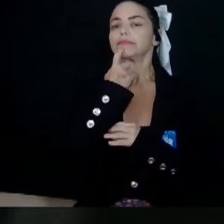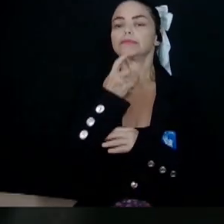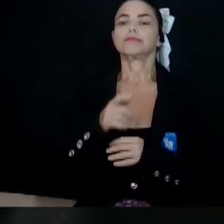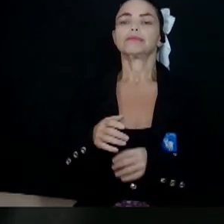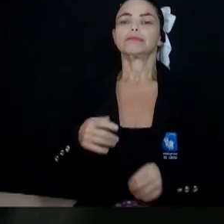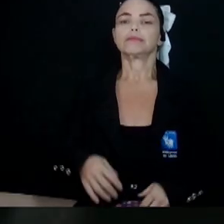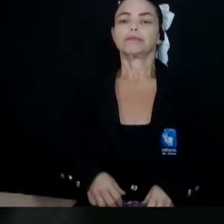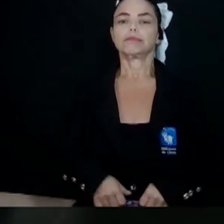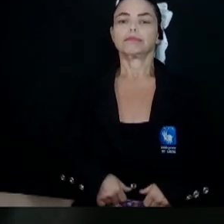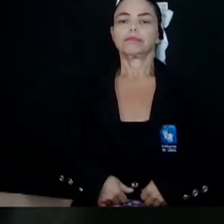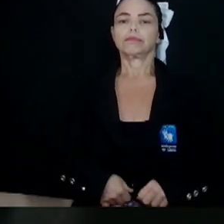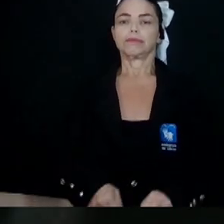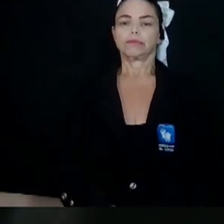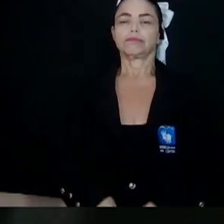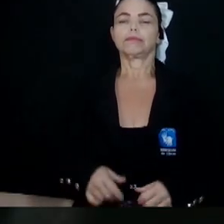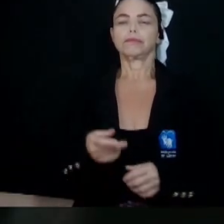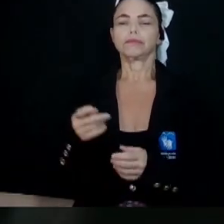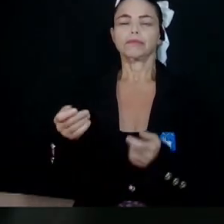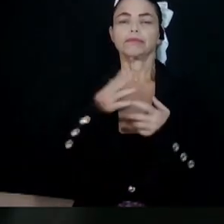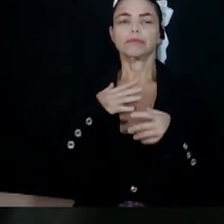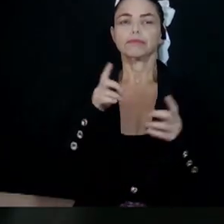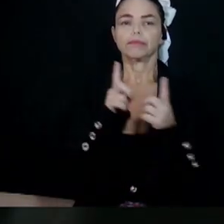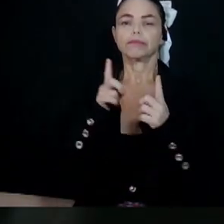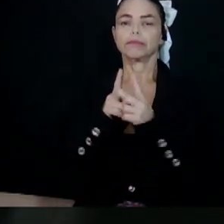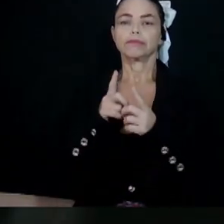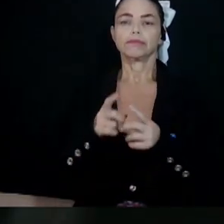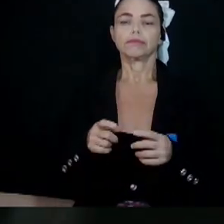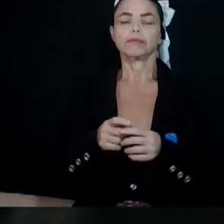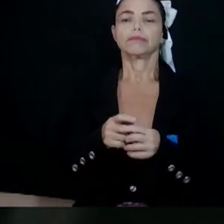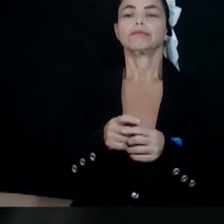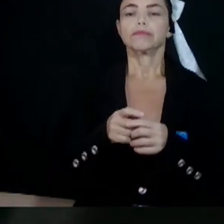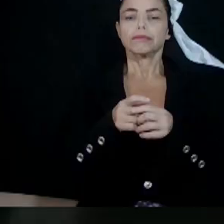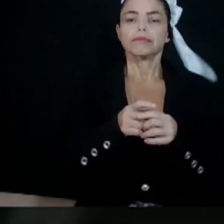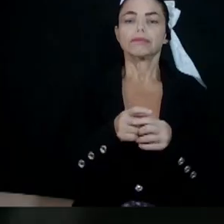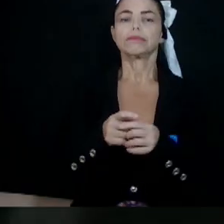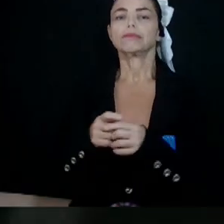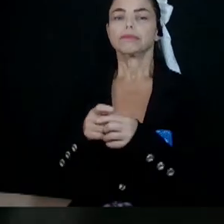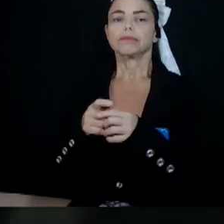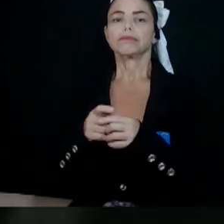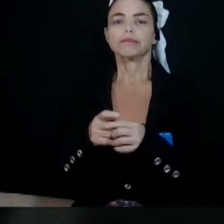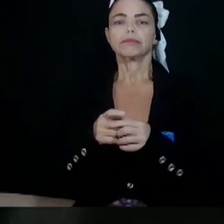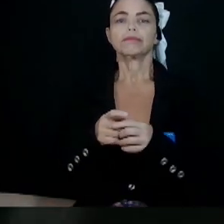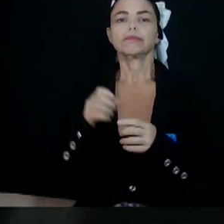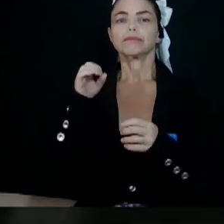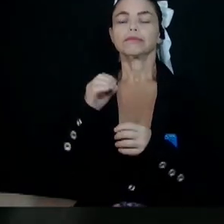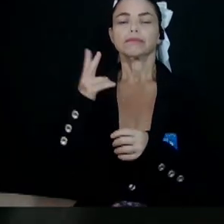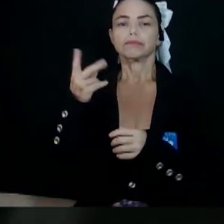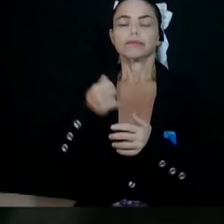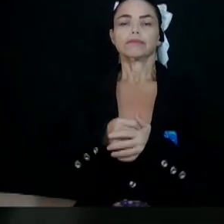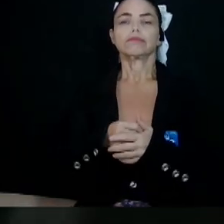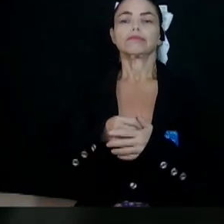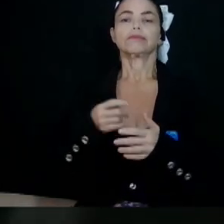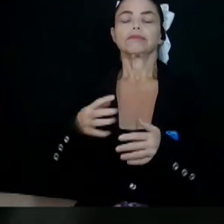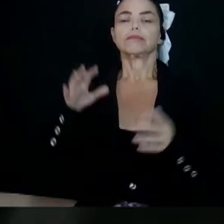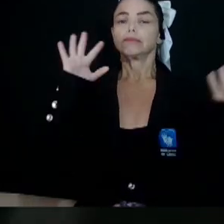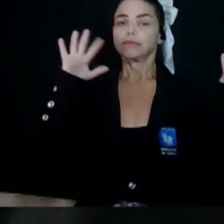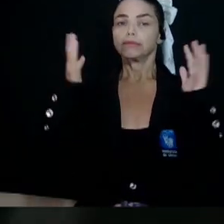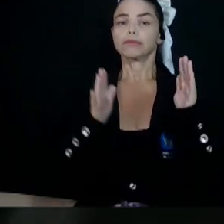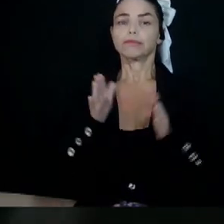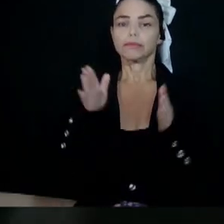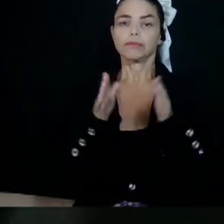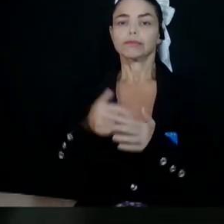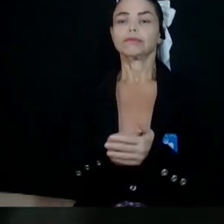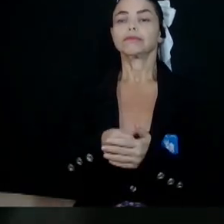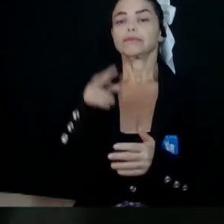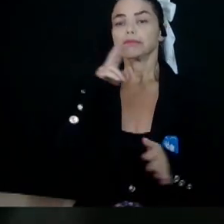você é muito bem atendido, portas abertas, você é nosso convidado especial, tá bom? Agora vamos com a previsão do tempo para hoje. Semana